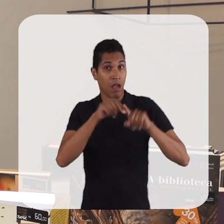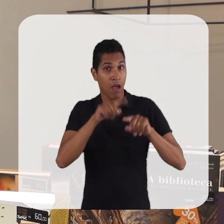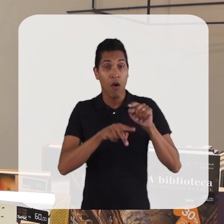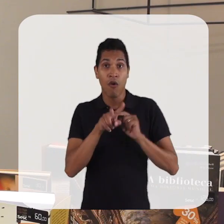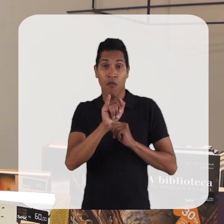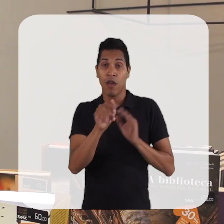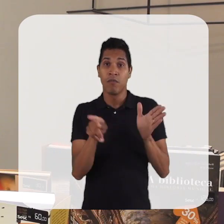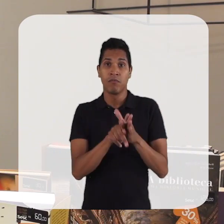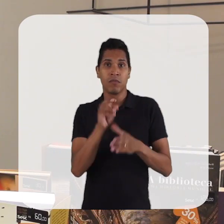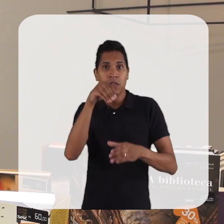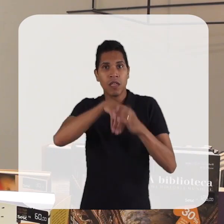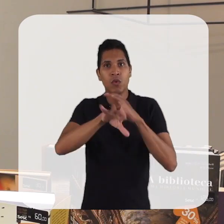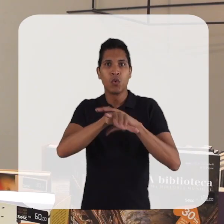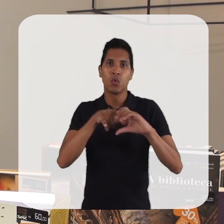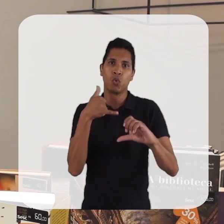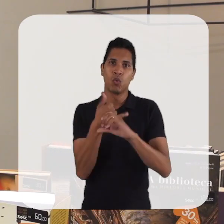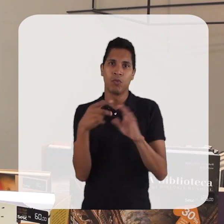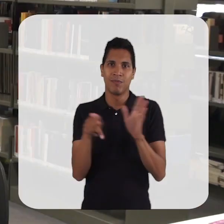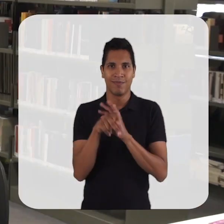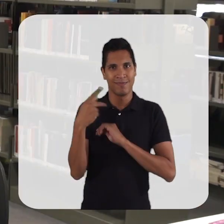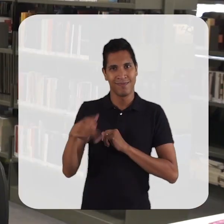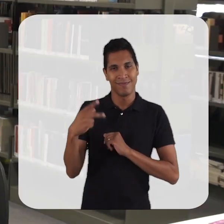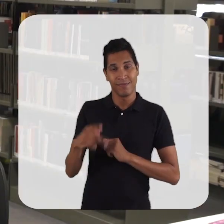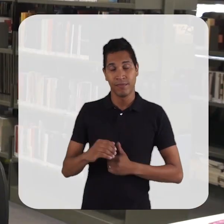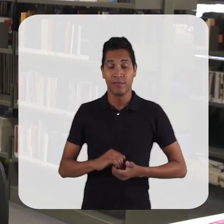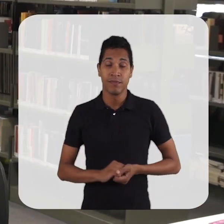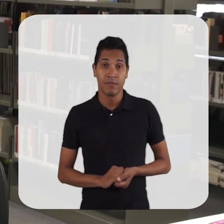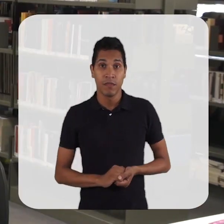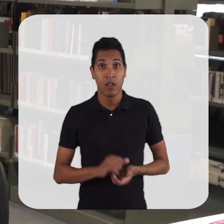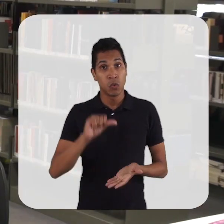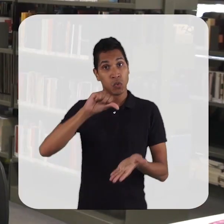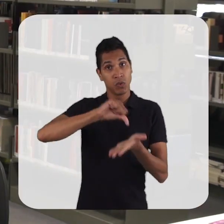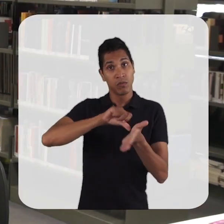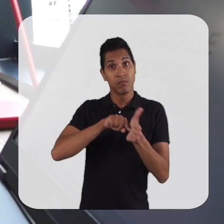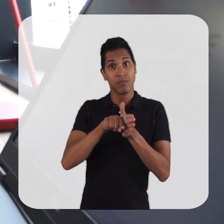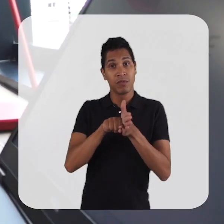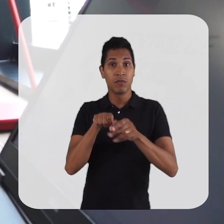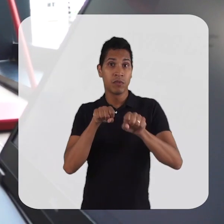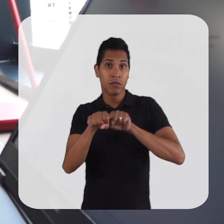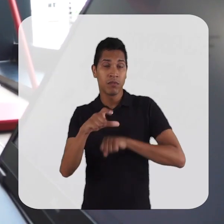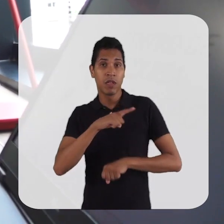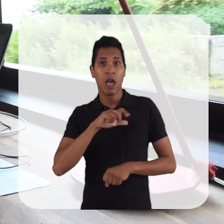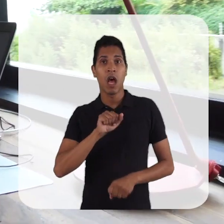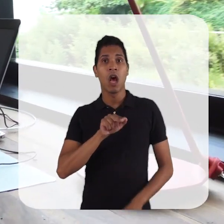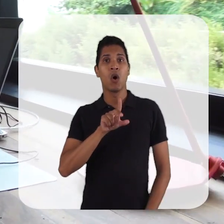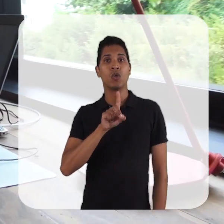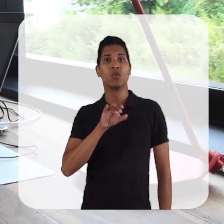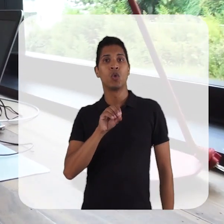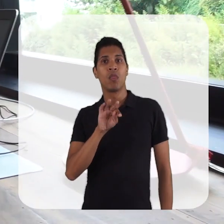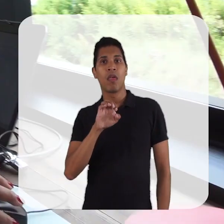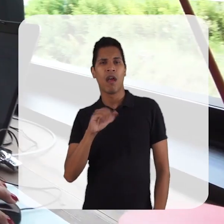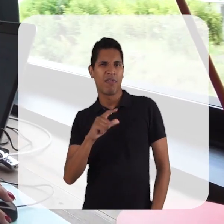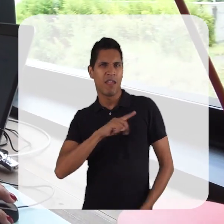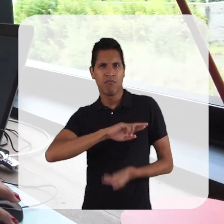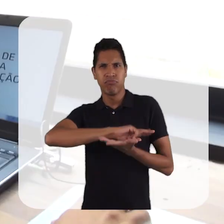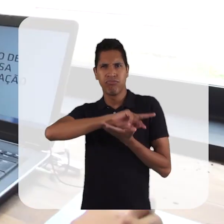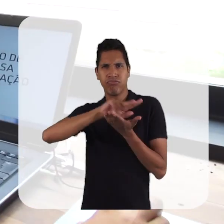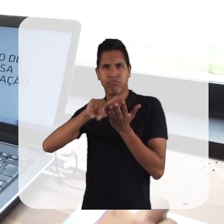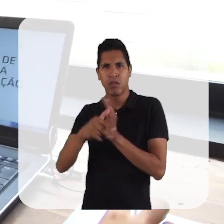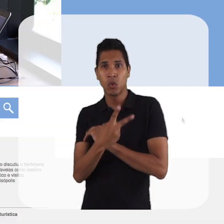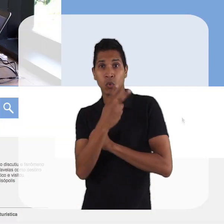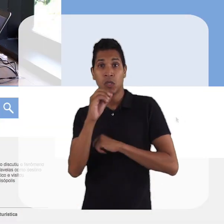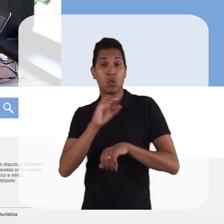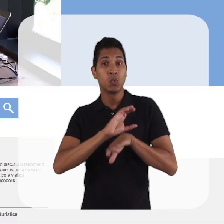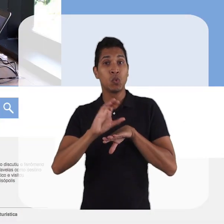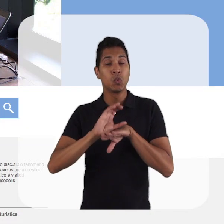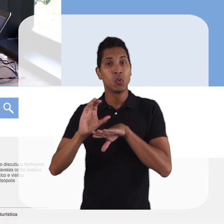também estará no canal do CPF no YouTube. No Centro de Pesquisa e Formação existe uma audioteca com mais de 200 cursos que